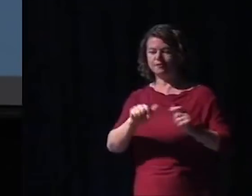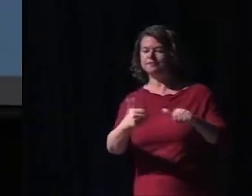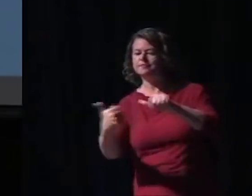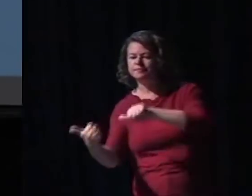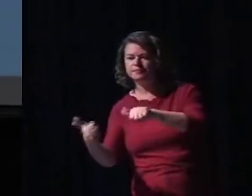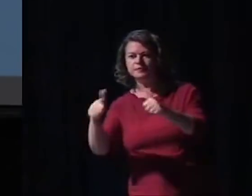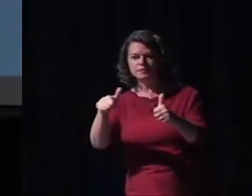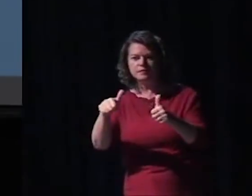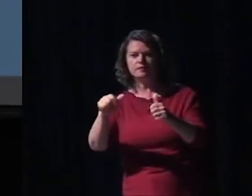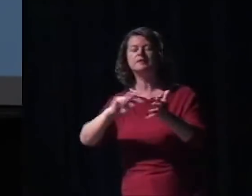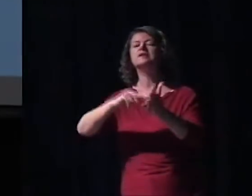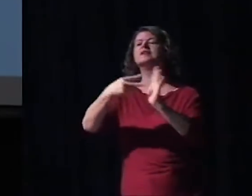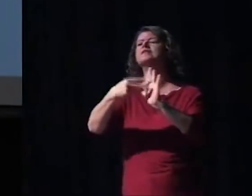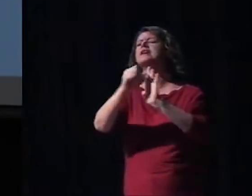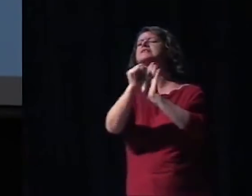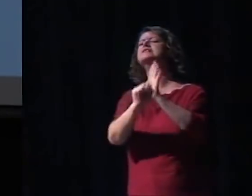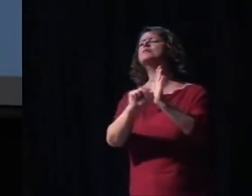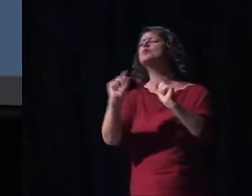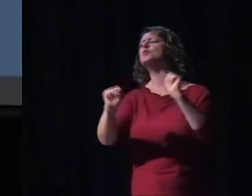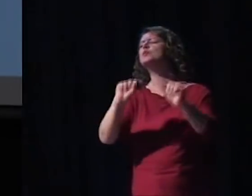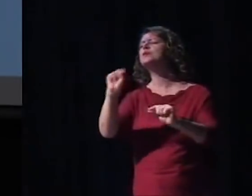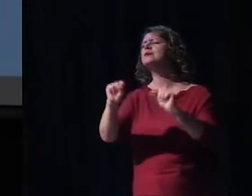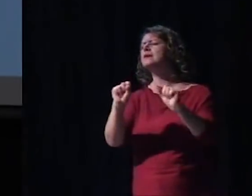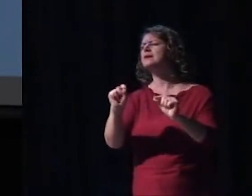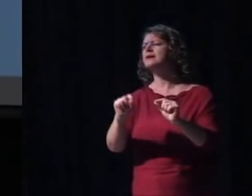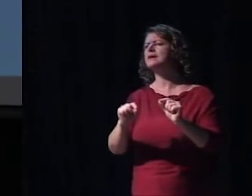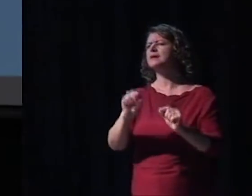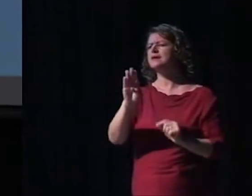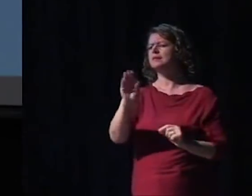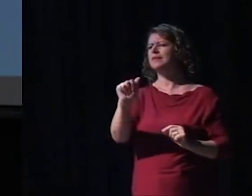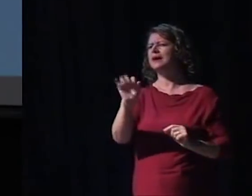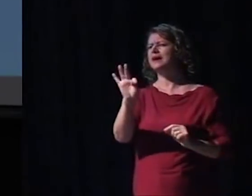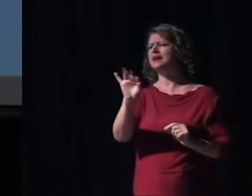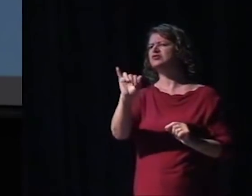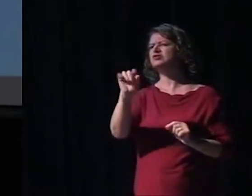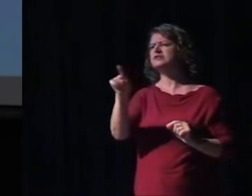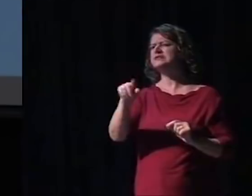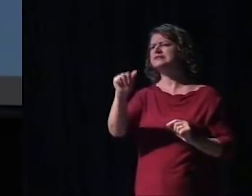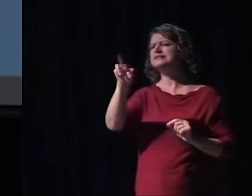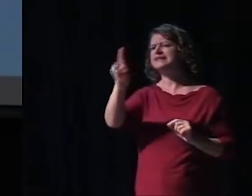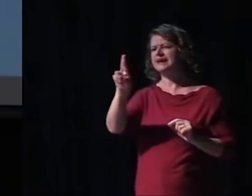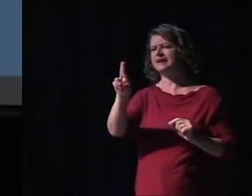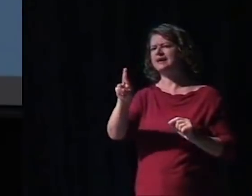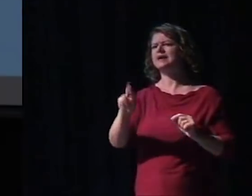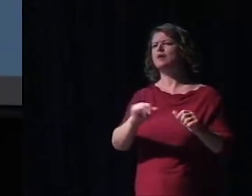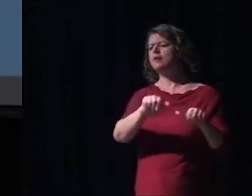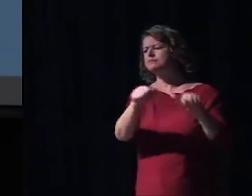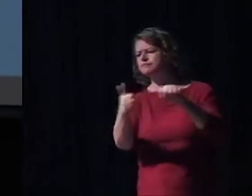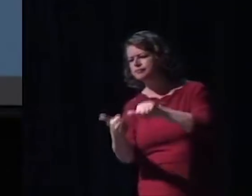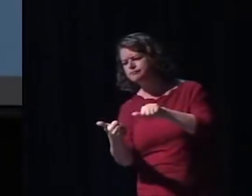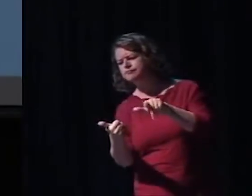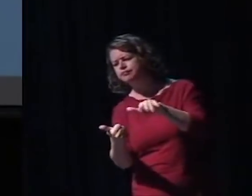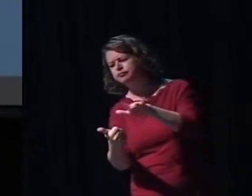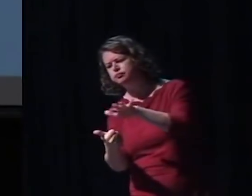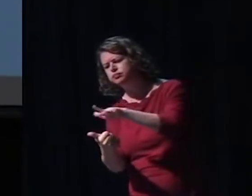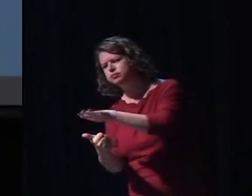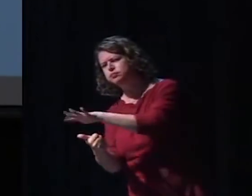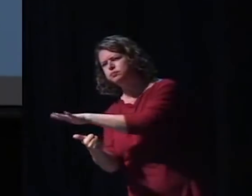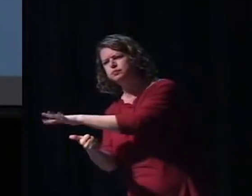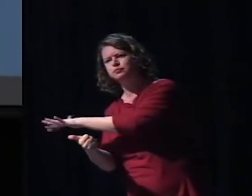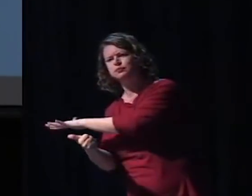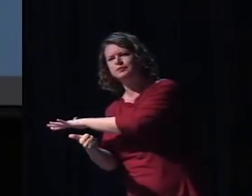algo que aconteceu dentro de mim. O que significa batizar? A palavra batizar significa mergulhar. Tem uma espécie